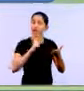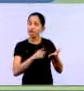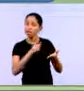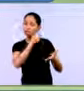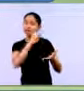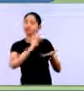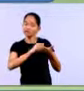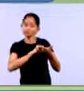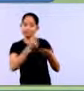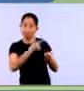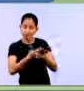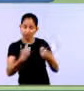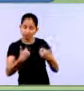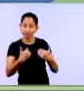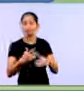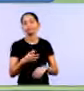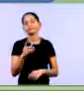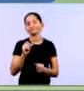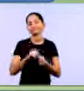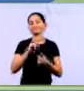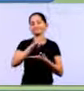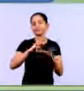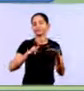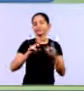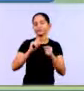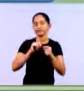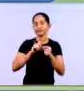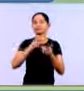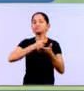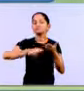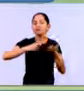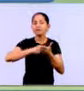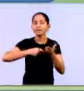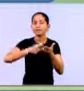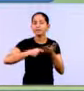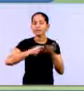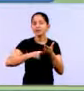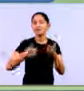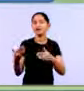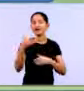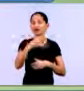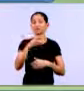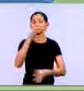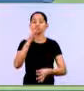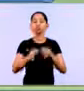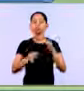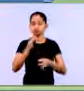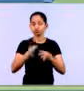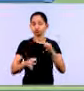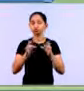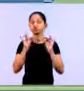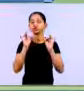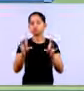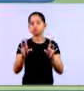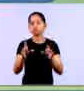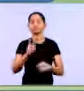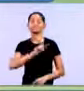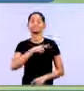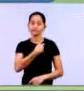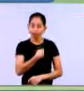passivo. E essa dívida ativa é cobrada mediante um procedimento judicial, que é a execução